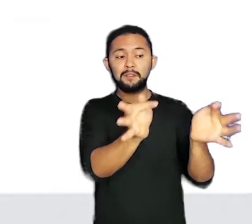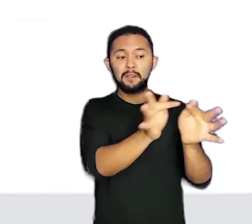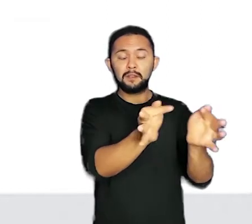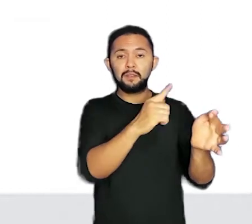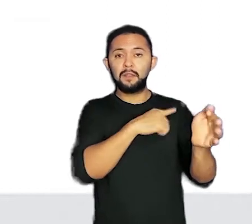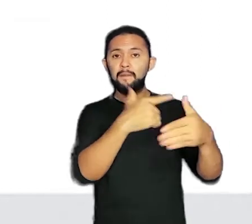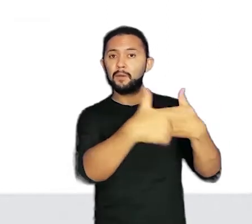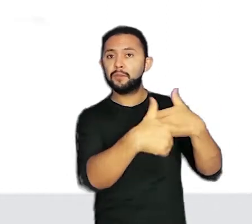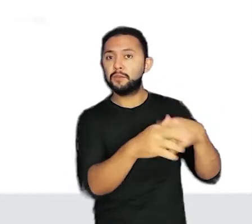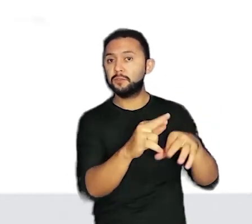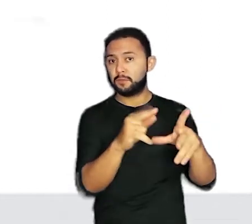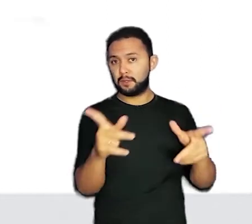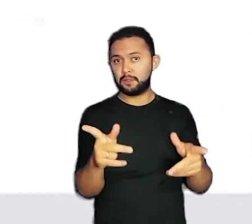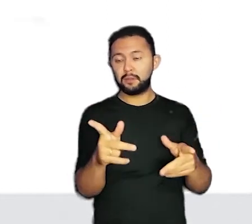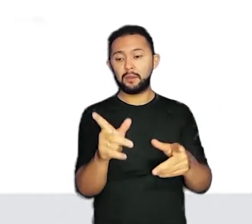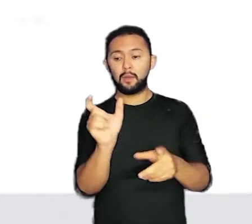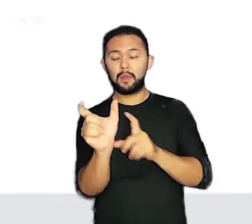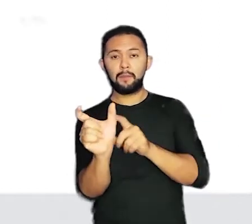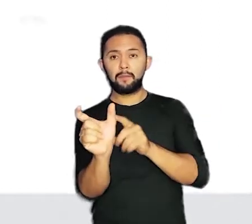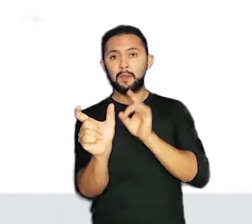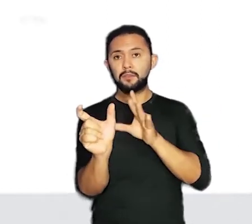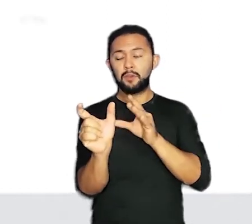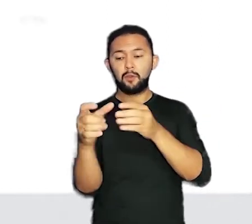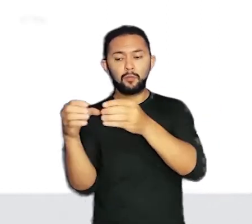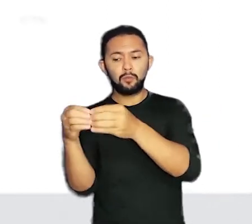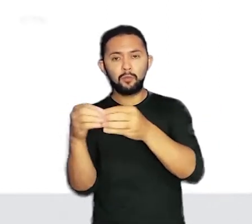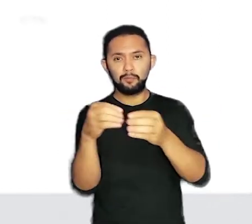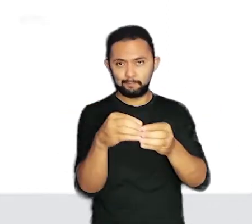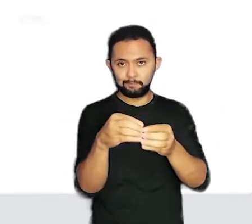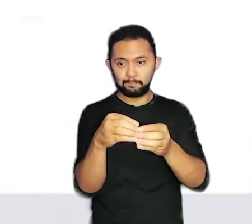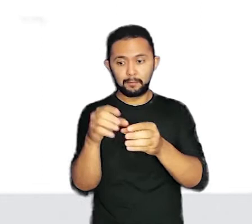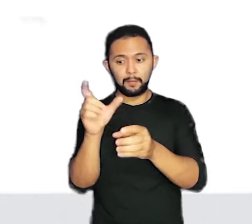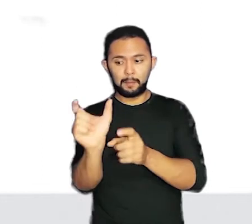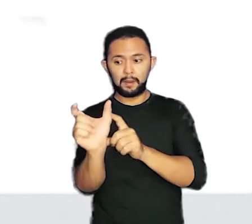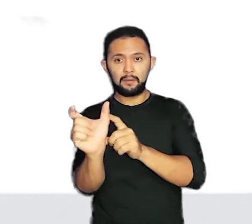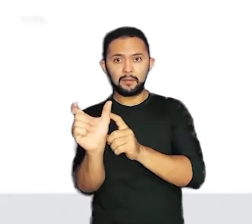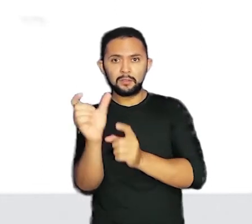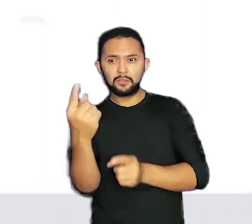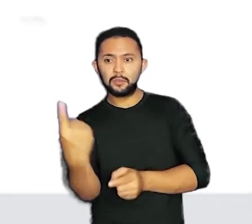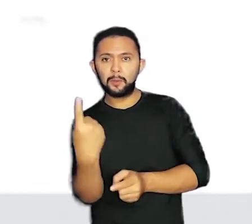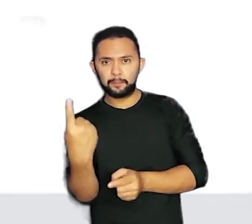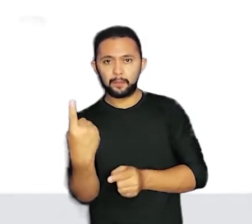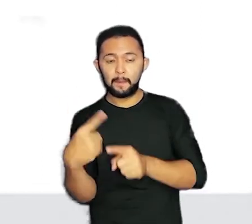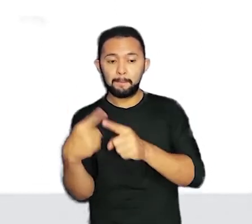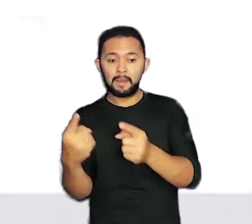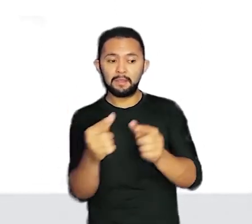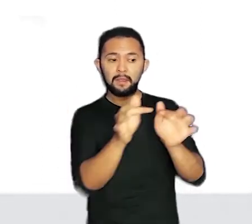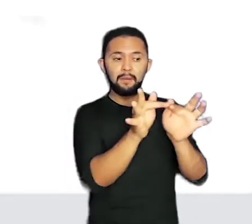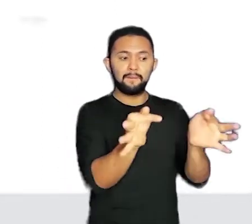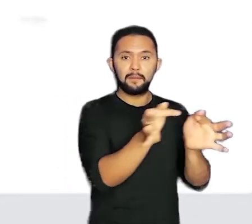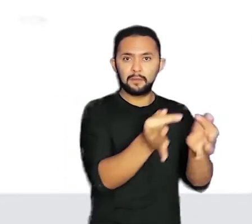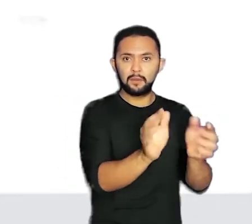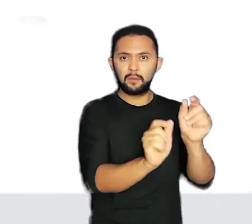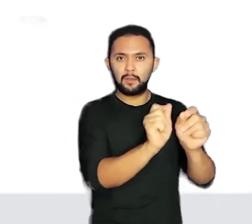dentro da sintaxe, tá bom? Então, a morfologia você estuda a classe de palavras de forma isolada e enquanto a sintaxe vai